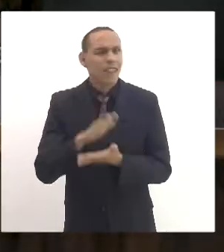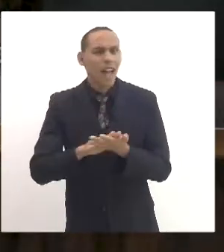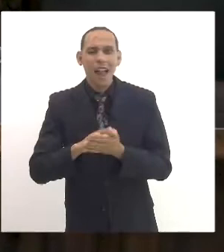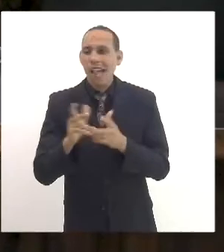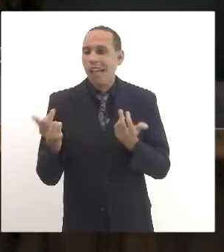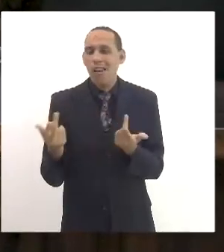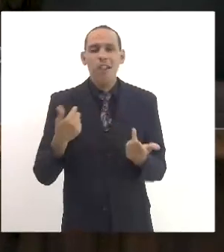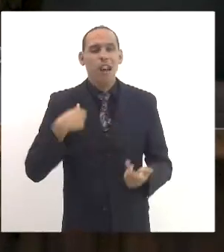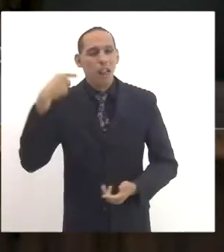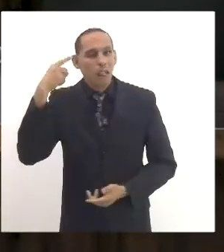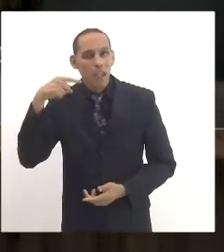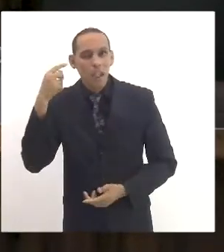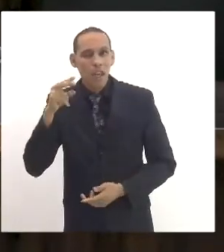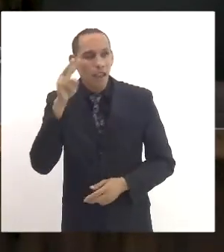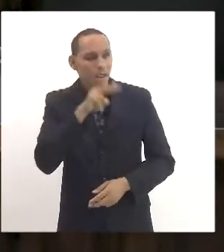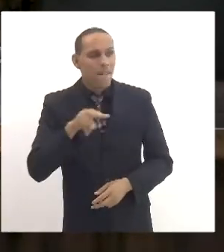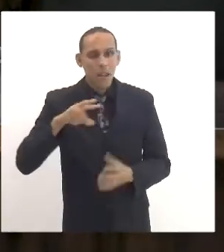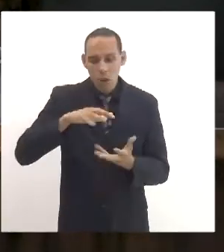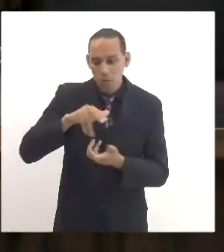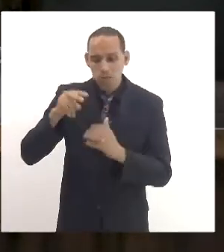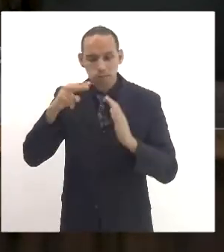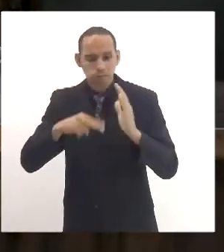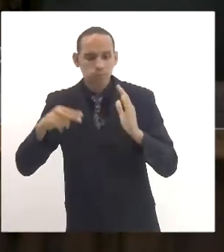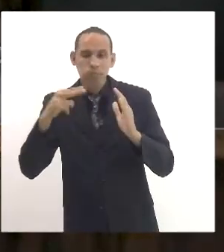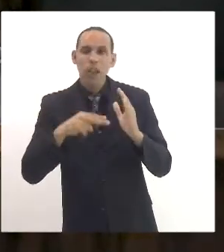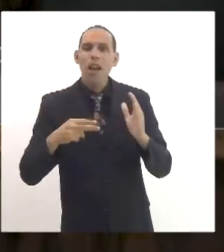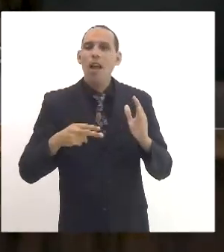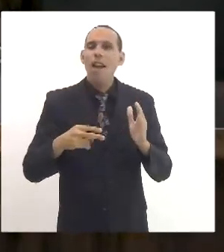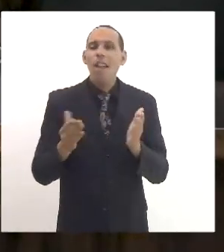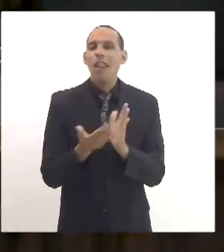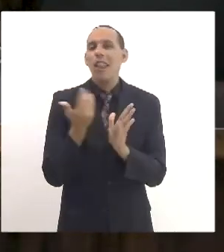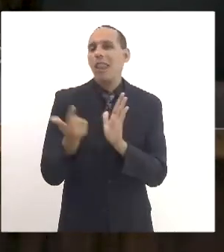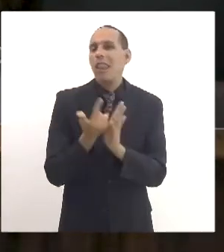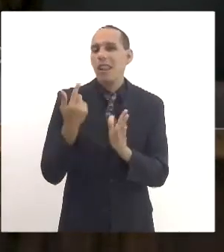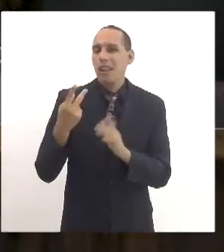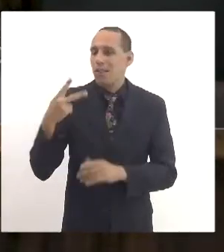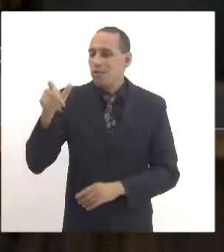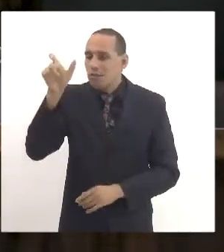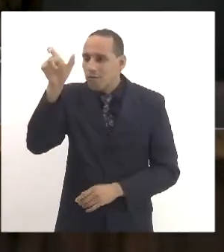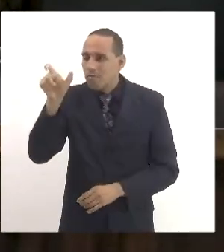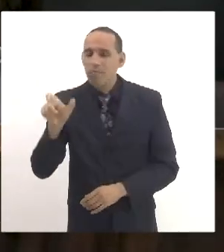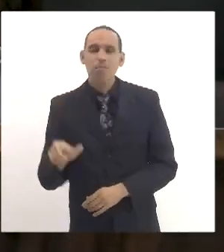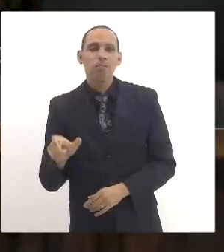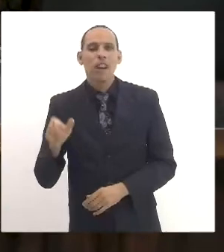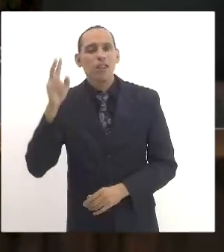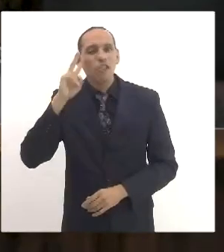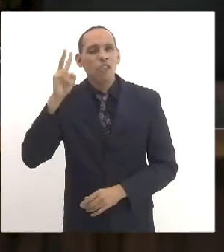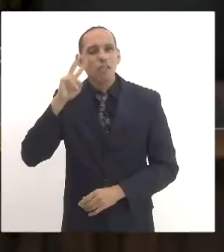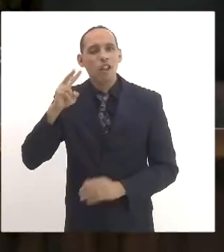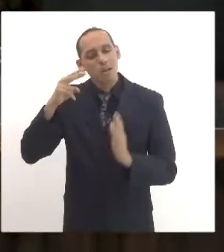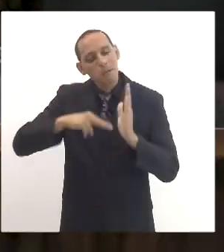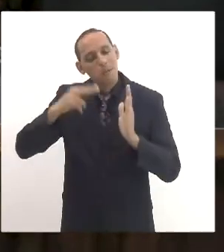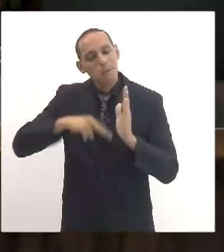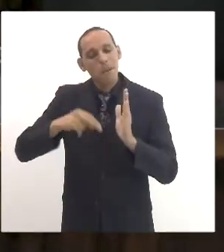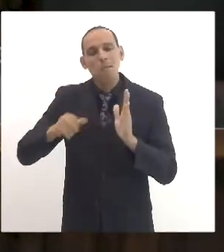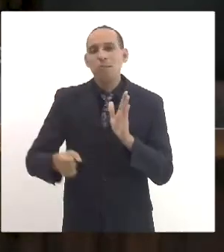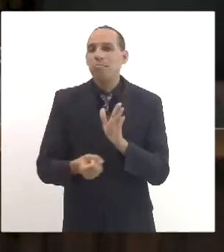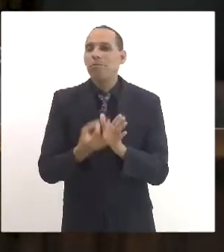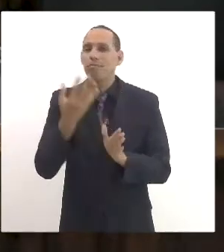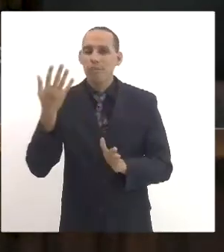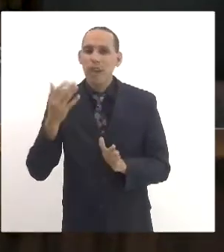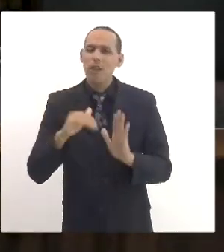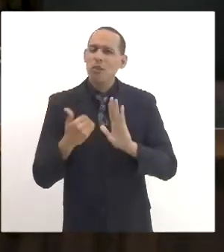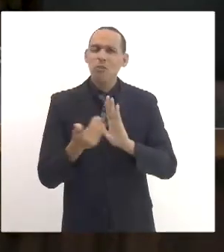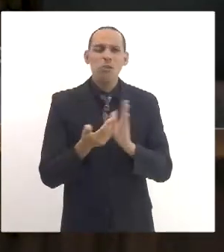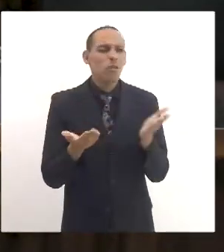mundo o meu amor a ler, um misterioso livro do teu ser, a mesma história tantas vezes lidas. Tudo no mundo